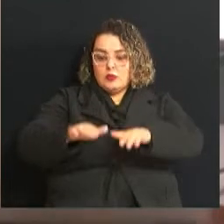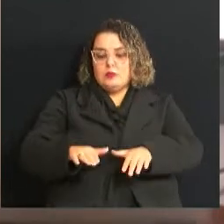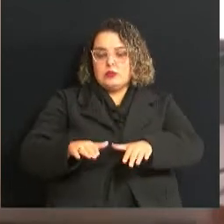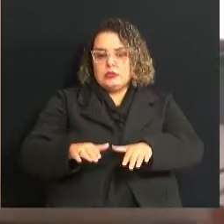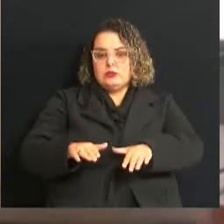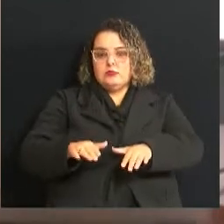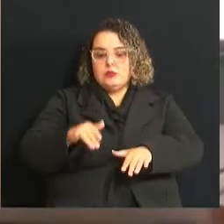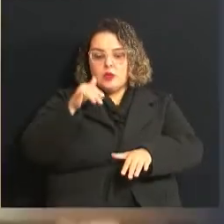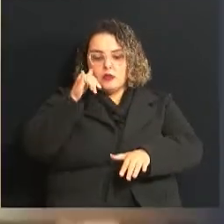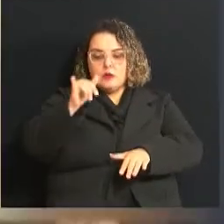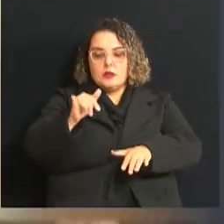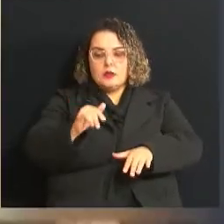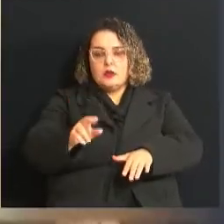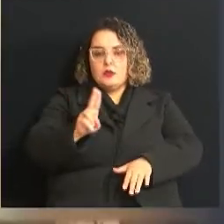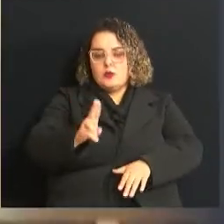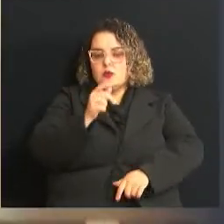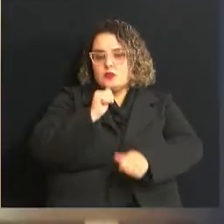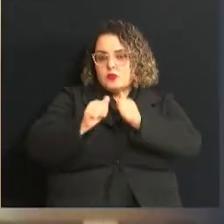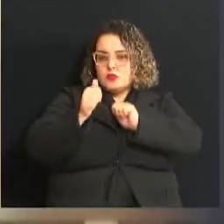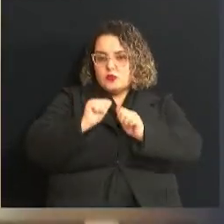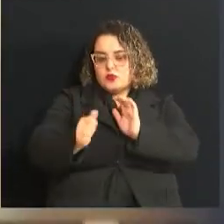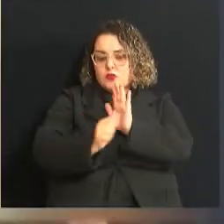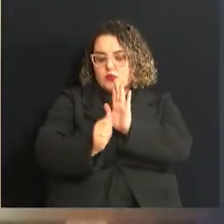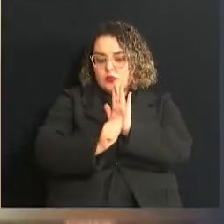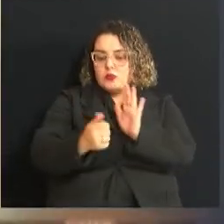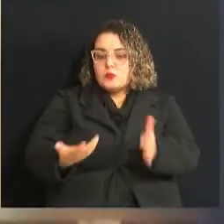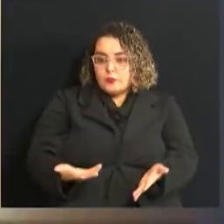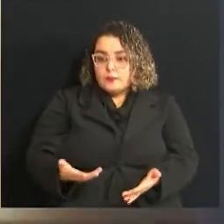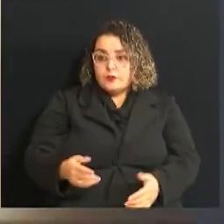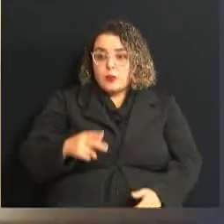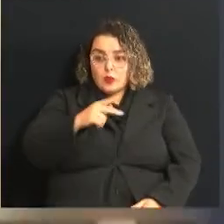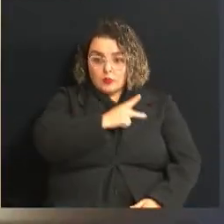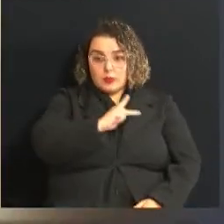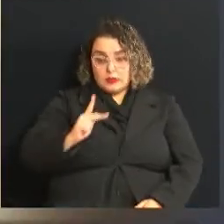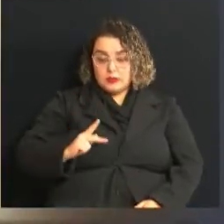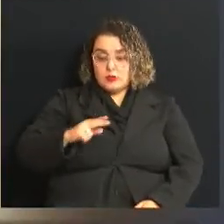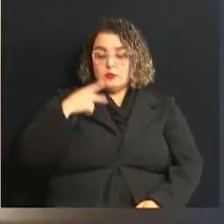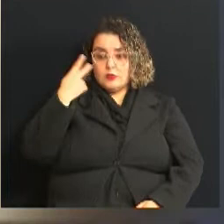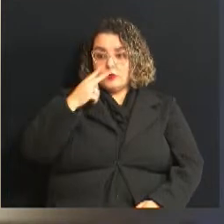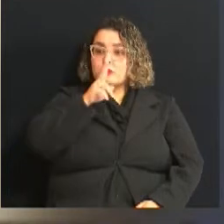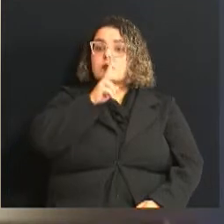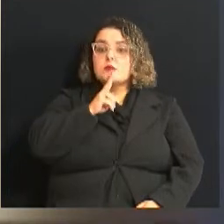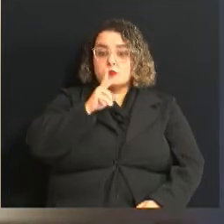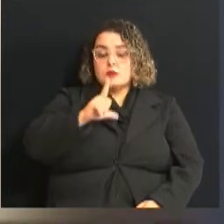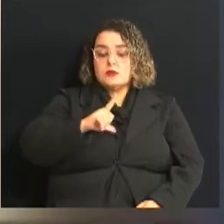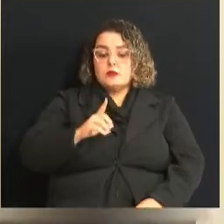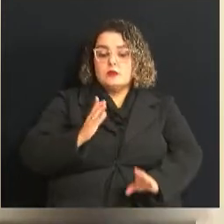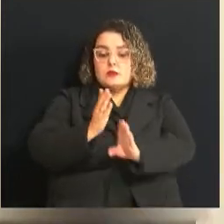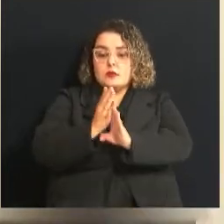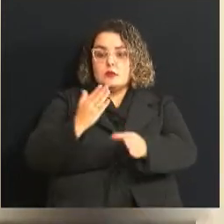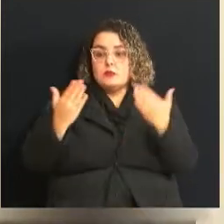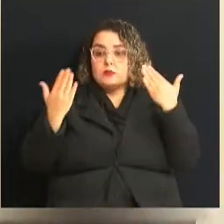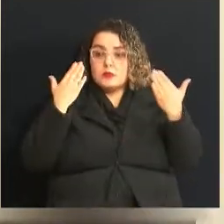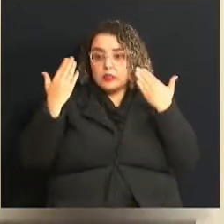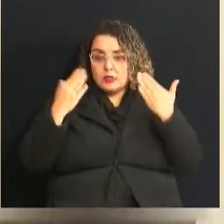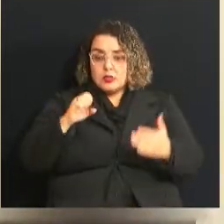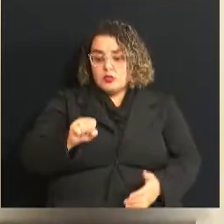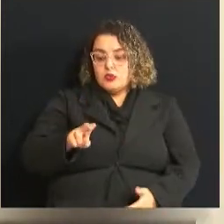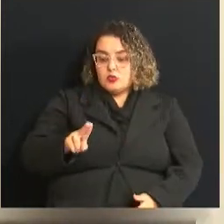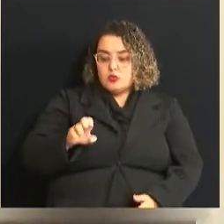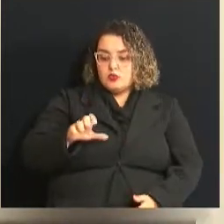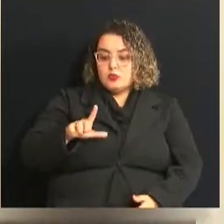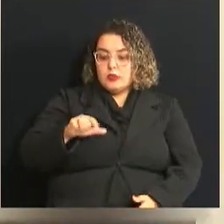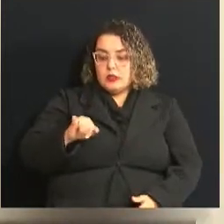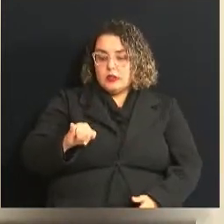Prevenção às Drogas. Presidida pelo vereador Nelson Ossiri, o encontro teve a palestra da psicóloga Sueli da Veiga